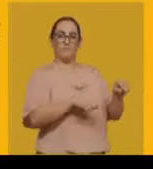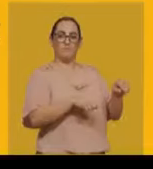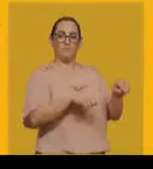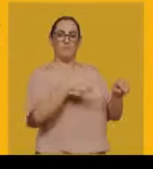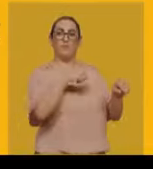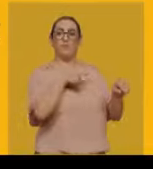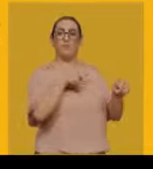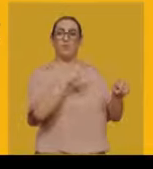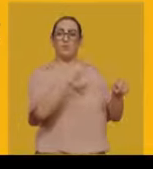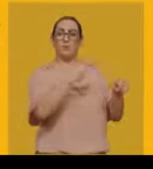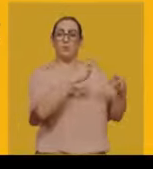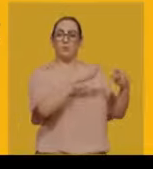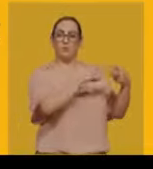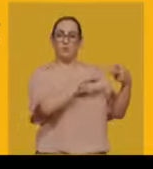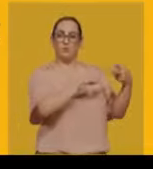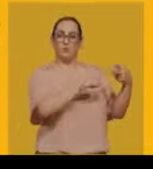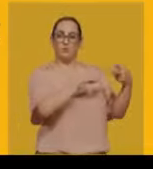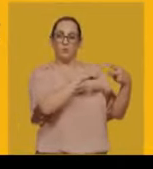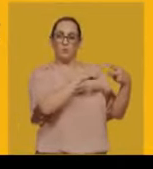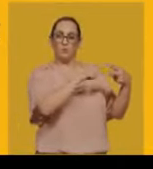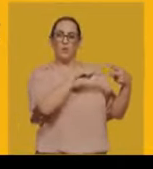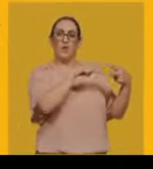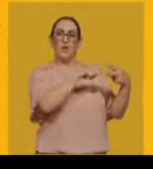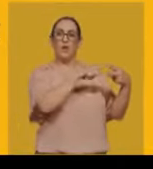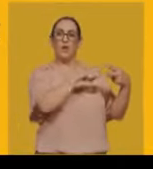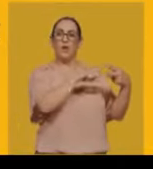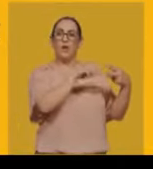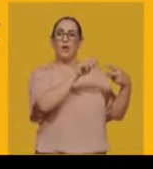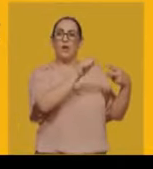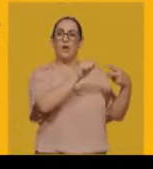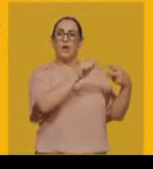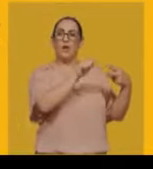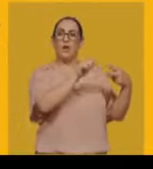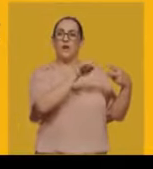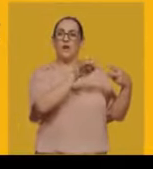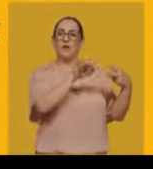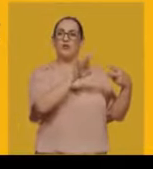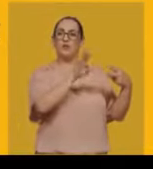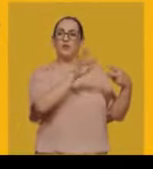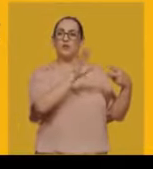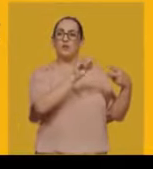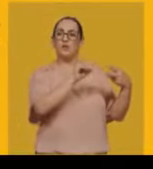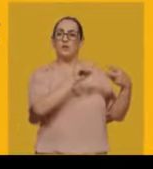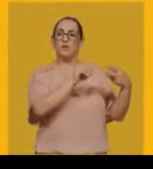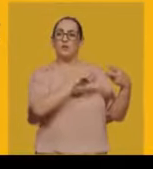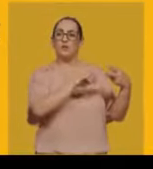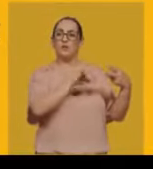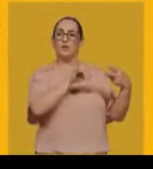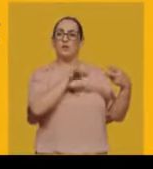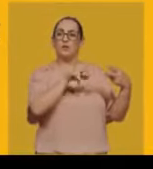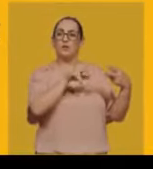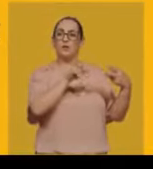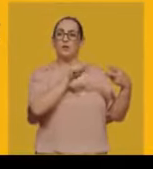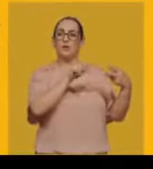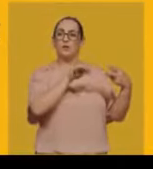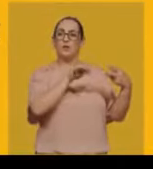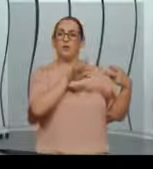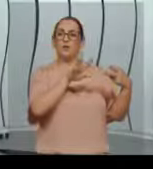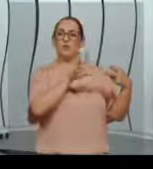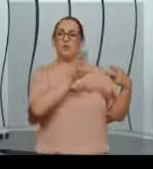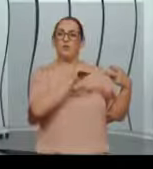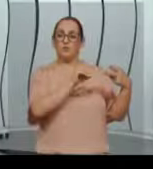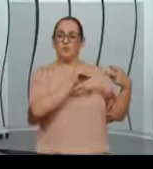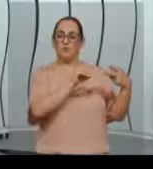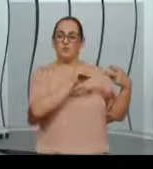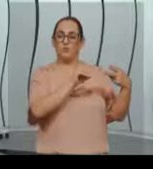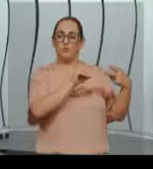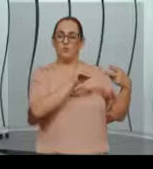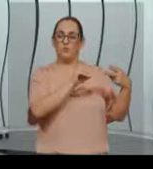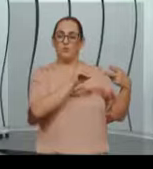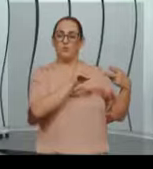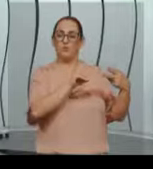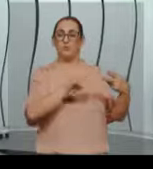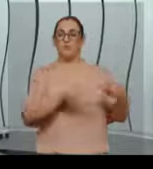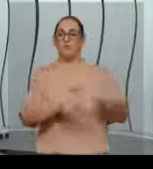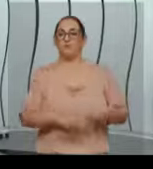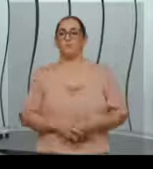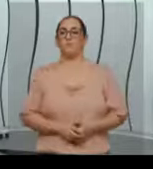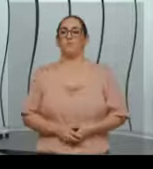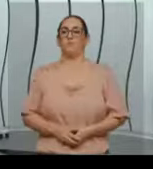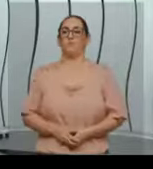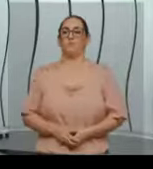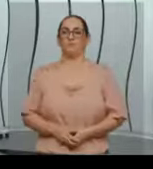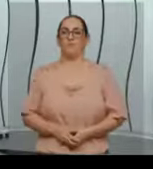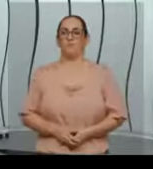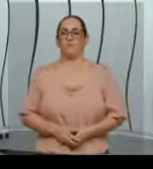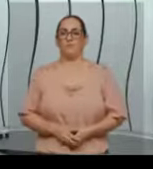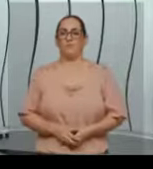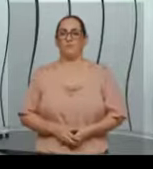as substâncias ativas e inativas. E dentro das ativas, ainda há mais duas diferenciações que vamos trabalhar mais para